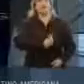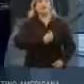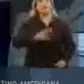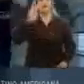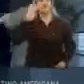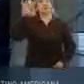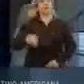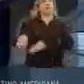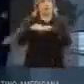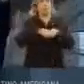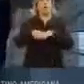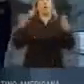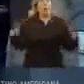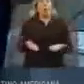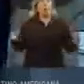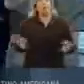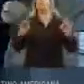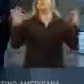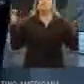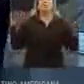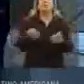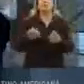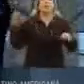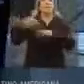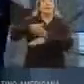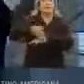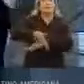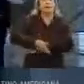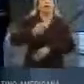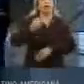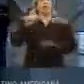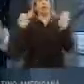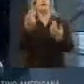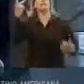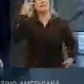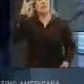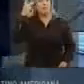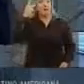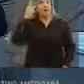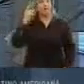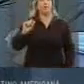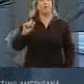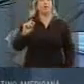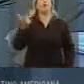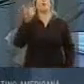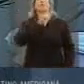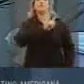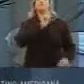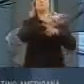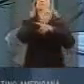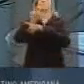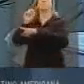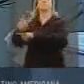e hoje todos aqueles que participaram do Fórum de São Paulo chegaram ao